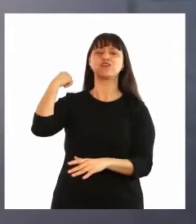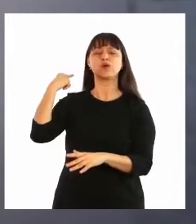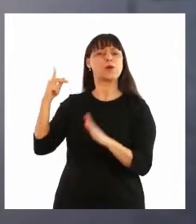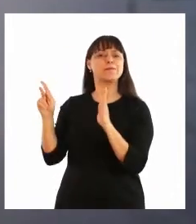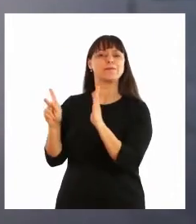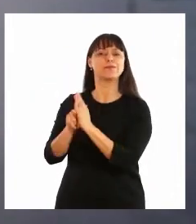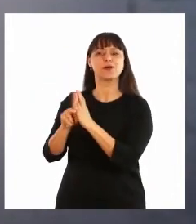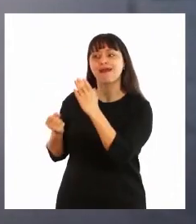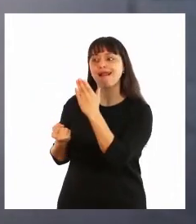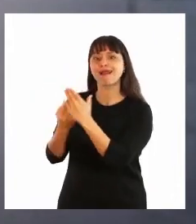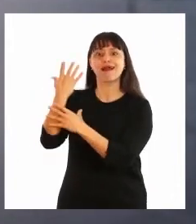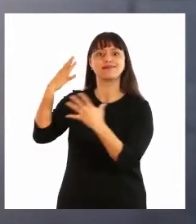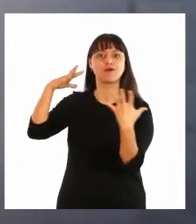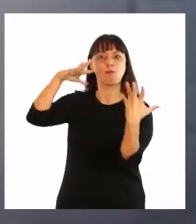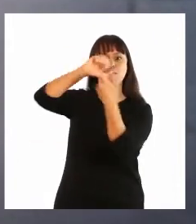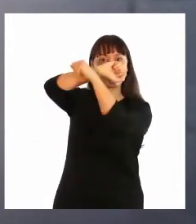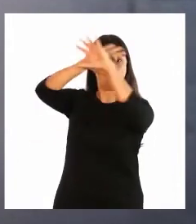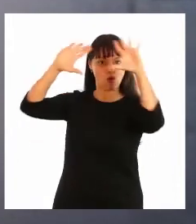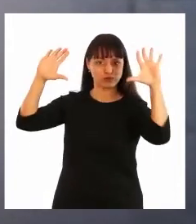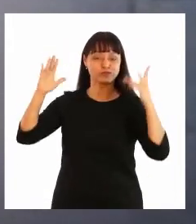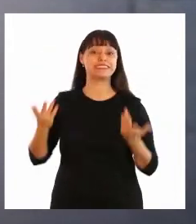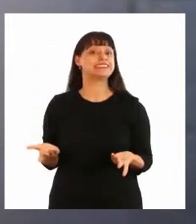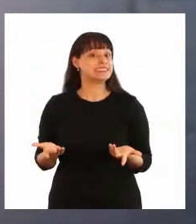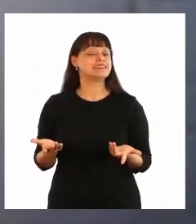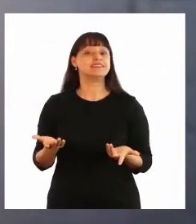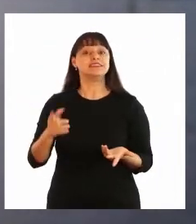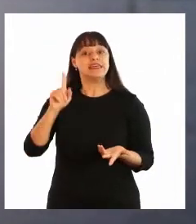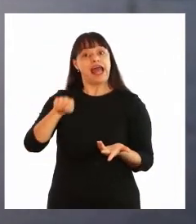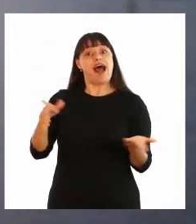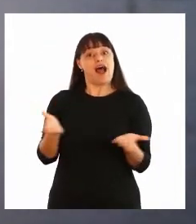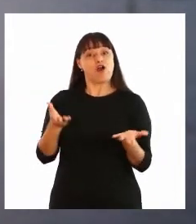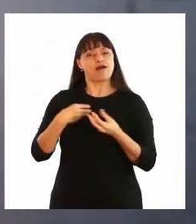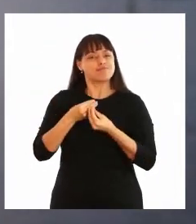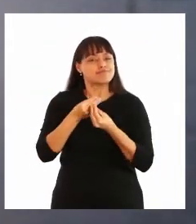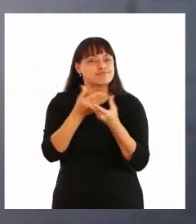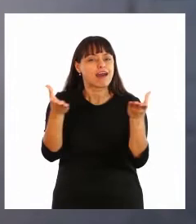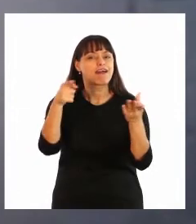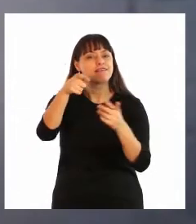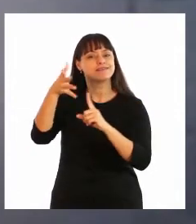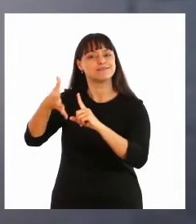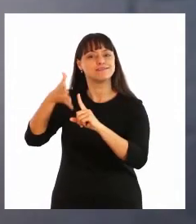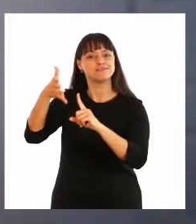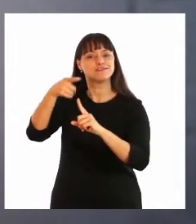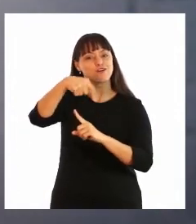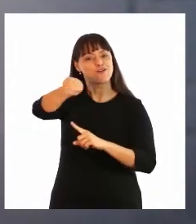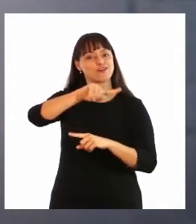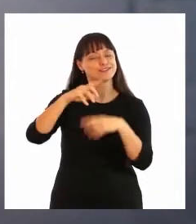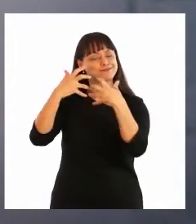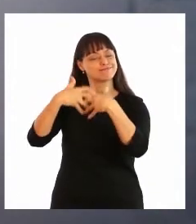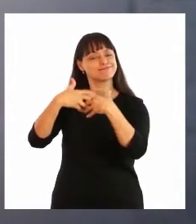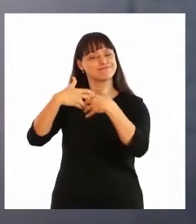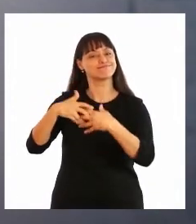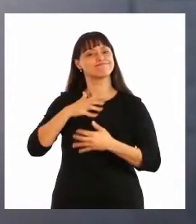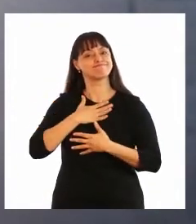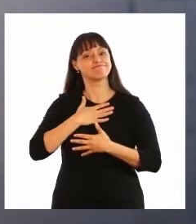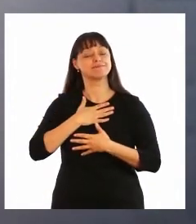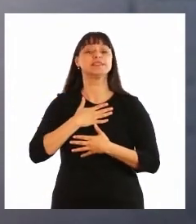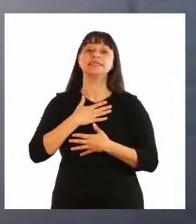criação. Vou deixar todos nós aqui com essa frase dela